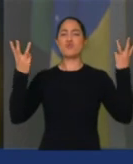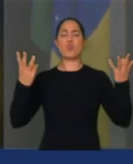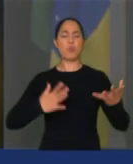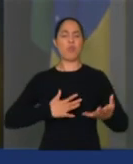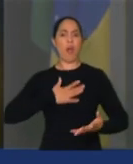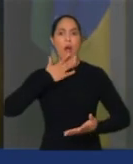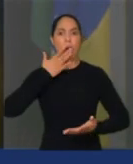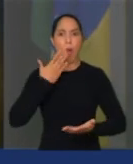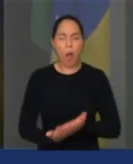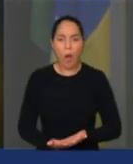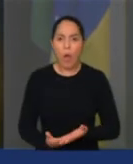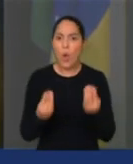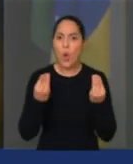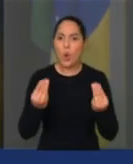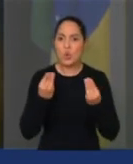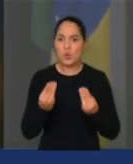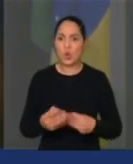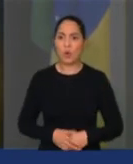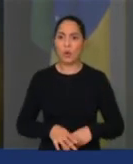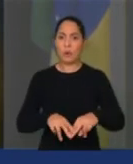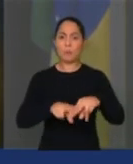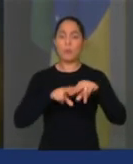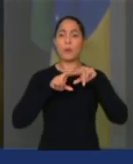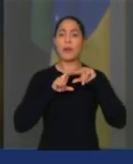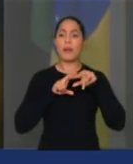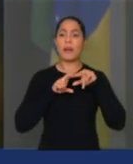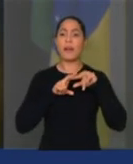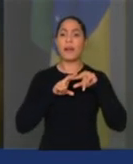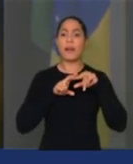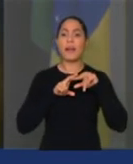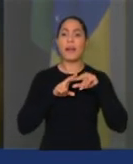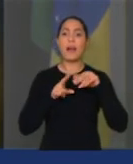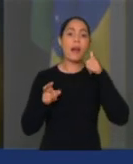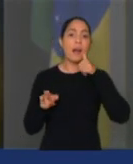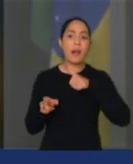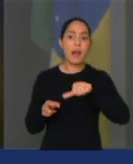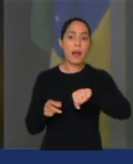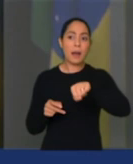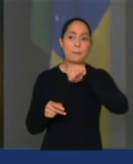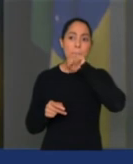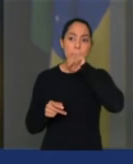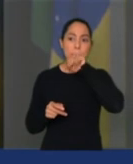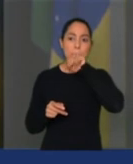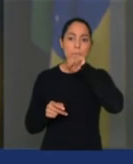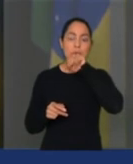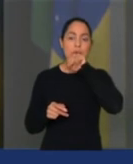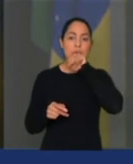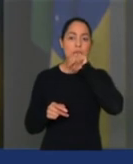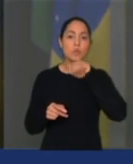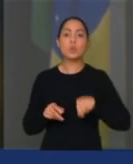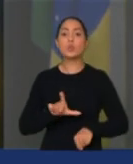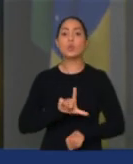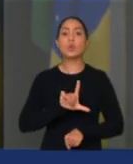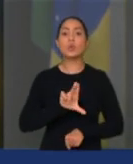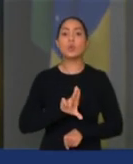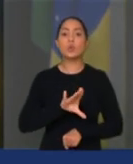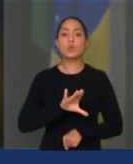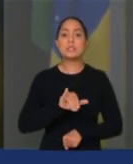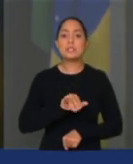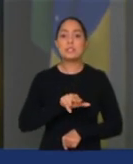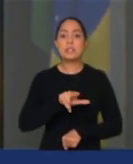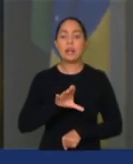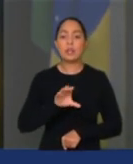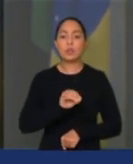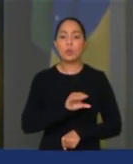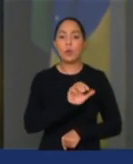horrores, atacando a memória da mãe do Luciano Hang. Luciano Hang, que